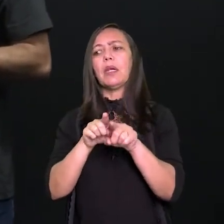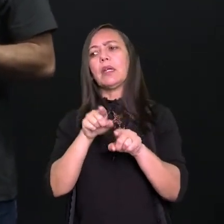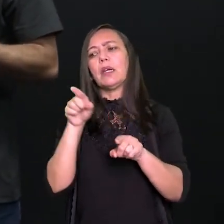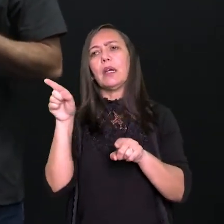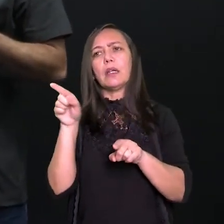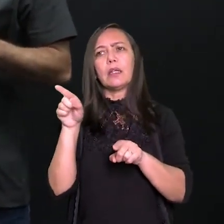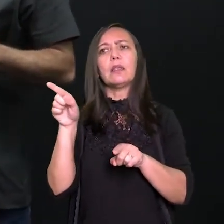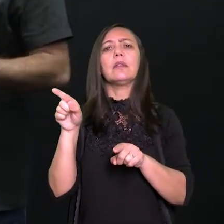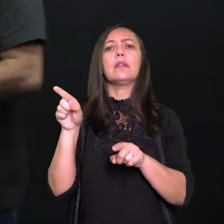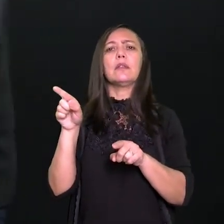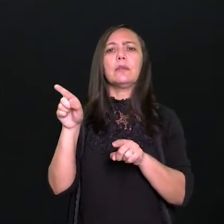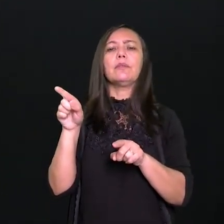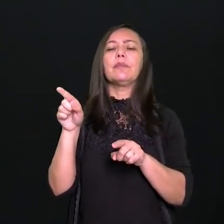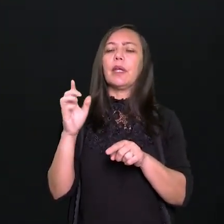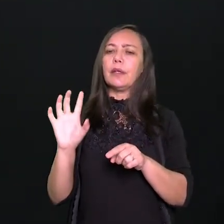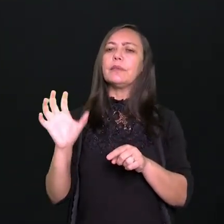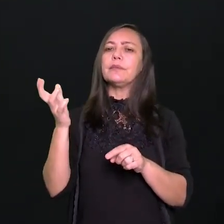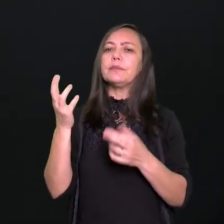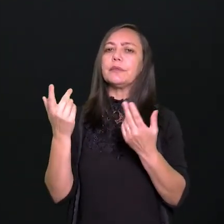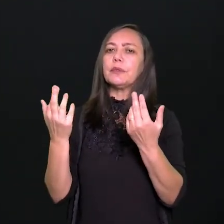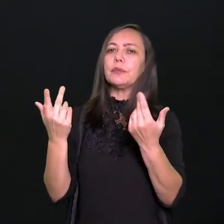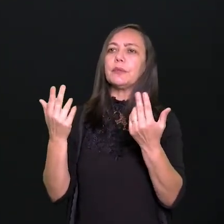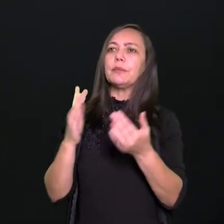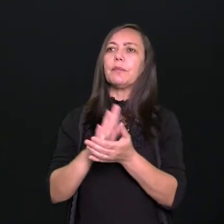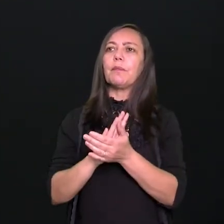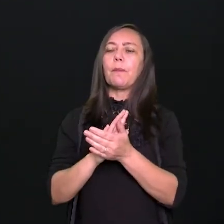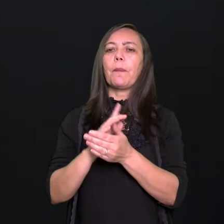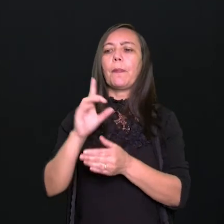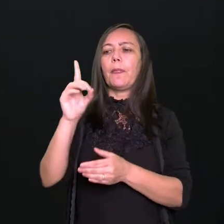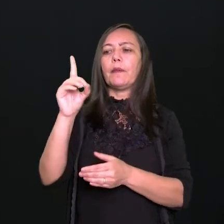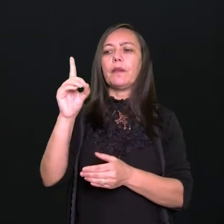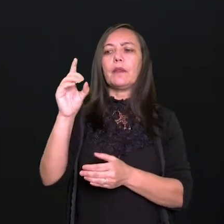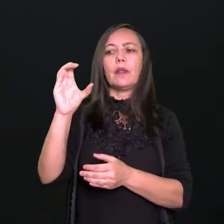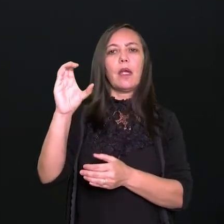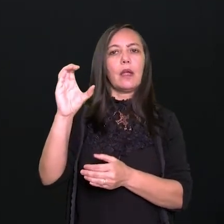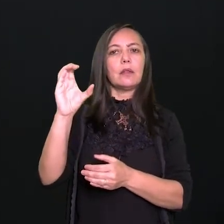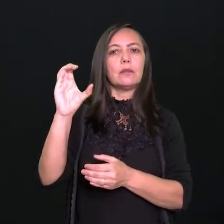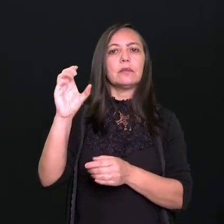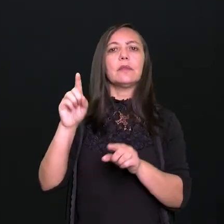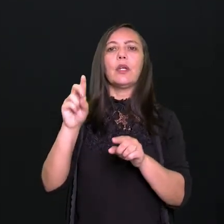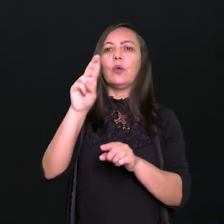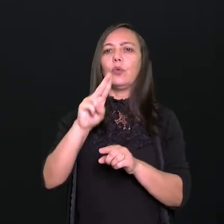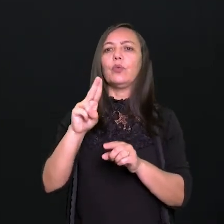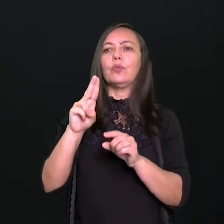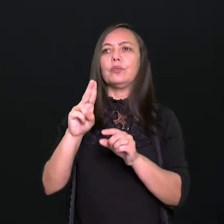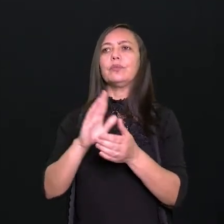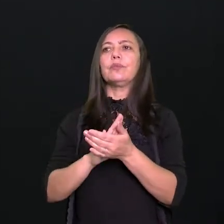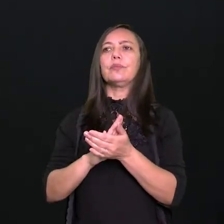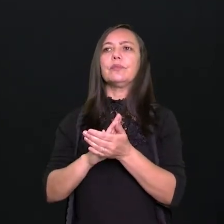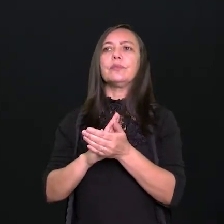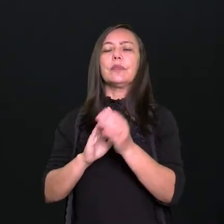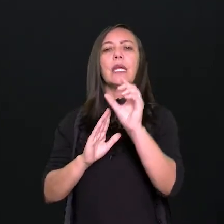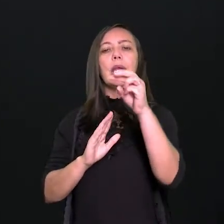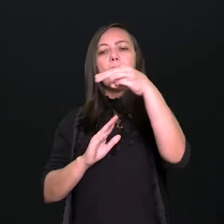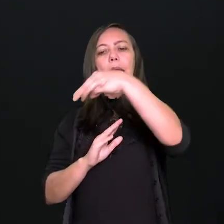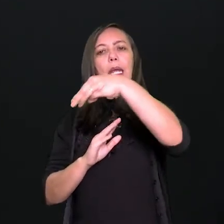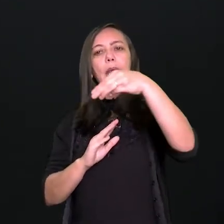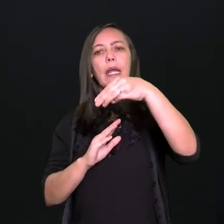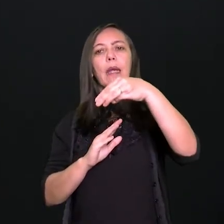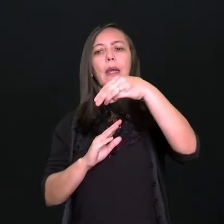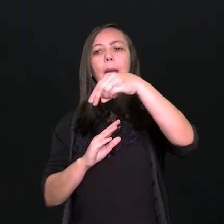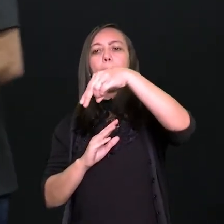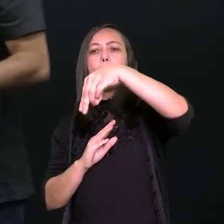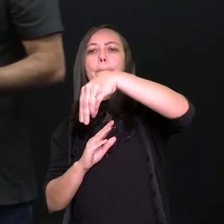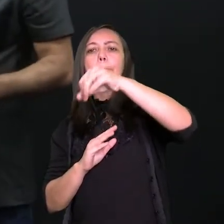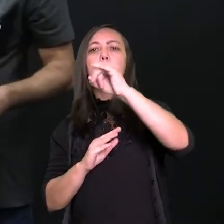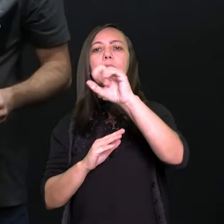aqui para os submúltiplos. Decímetro, decímetro. Centímetro, centímetro.